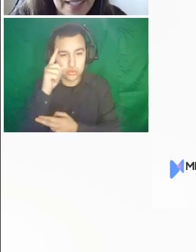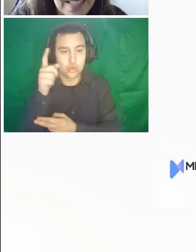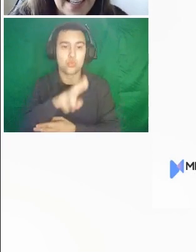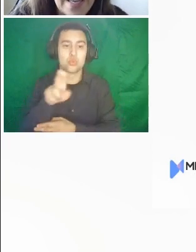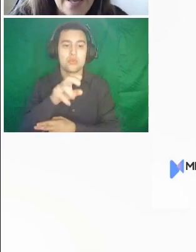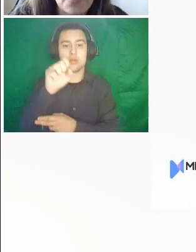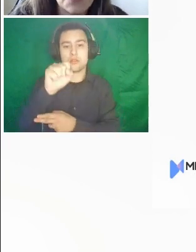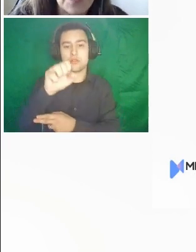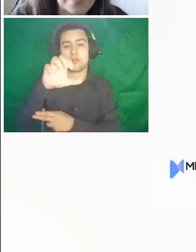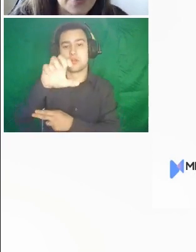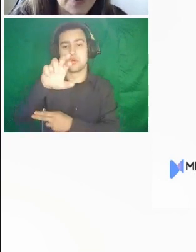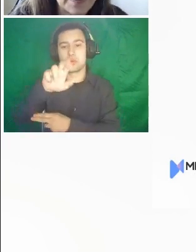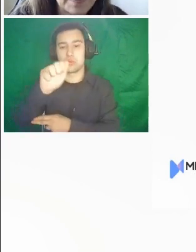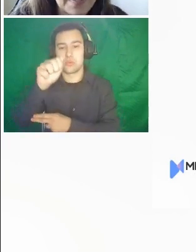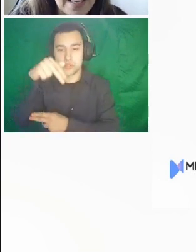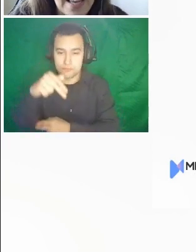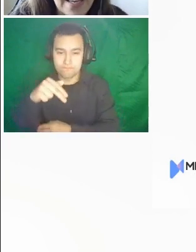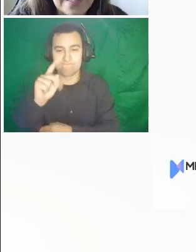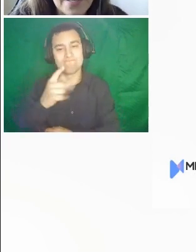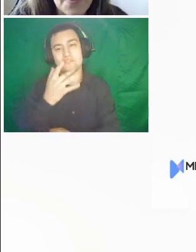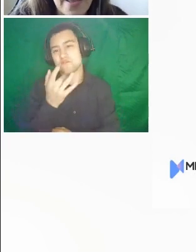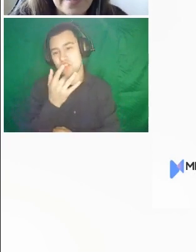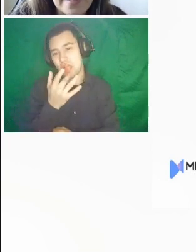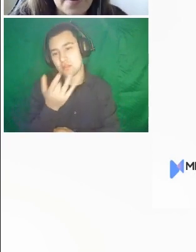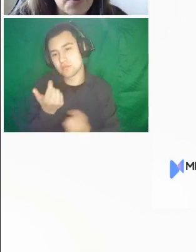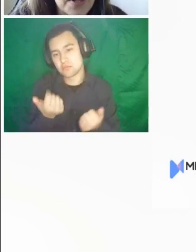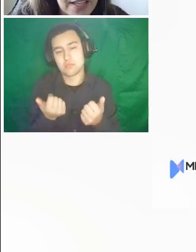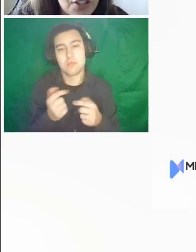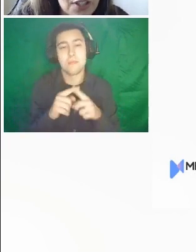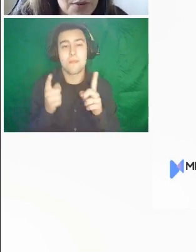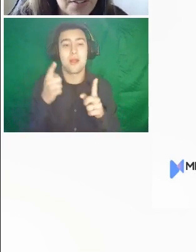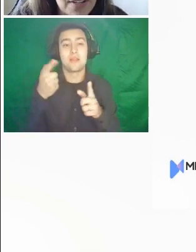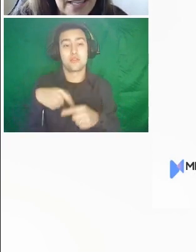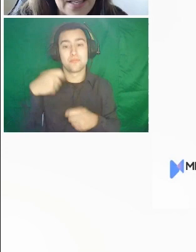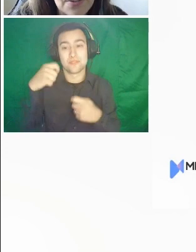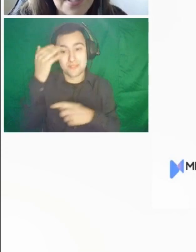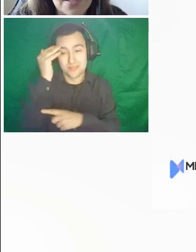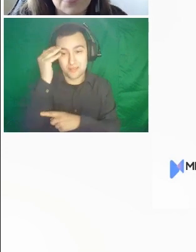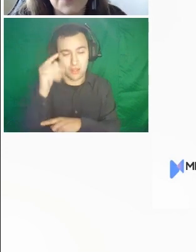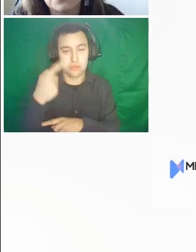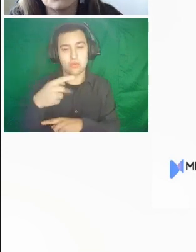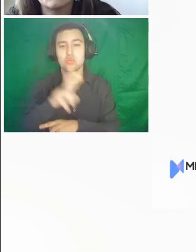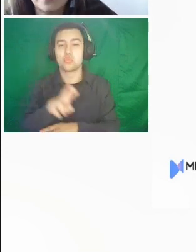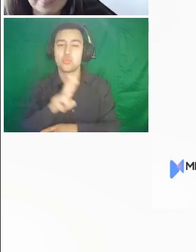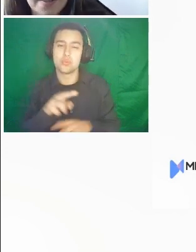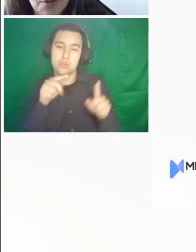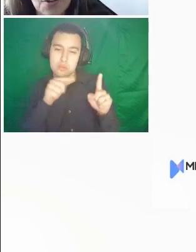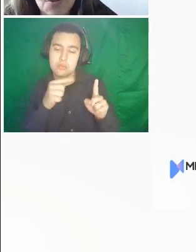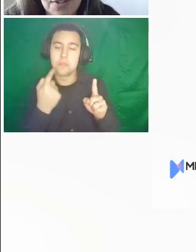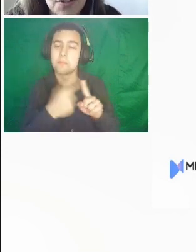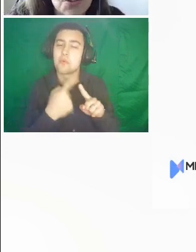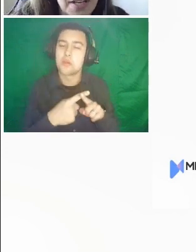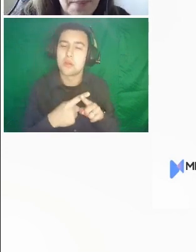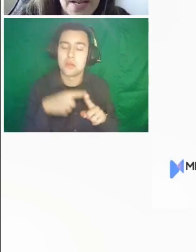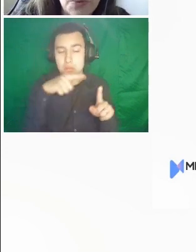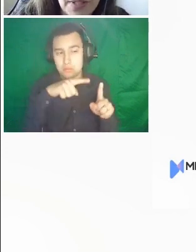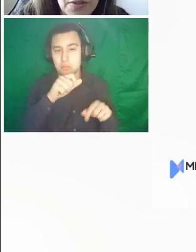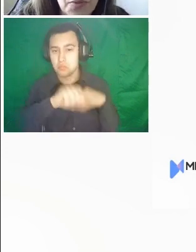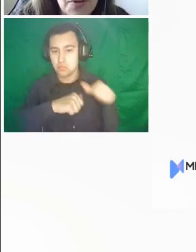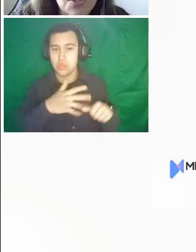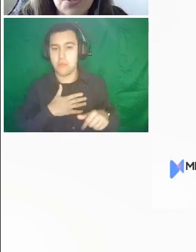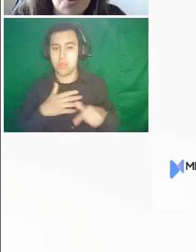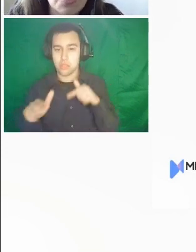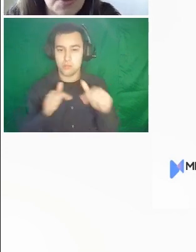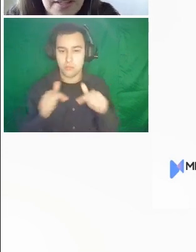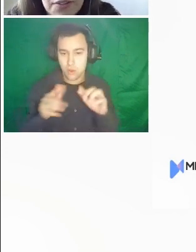scr é muito fácil a questão é entender Por que a gente tá usando aquilo se aquilo faz diferença pro nosso contexto de trabalho ou